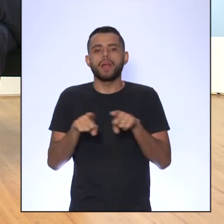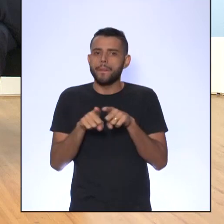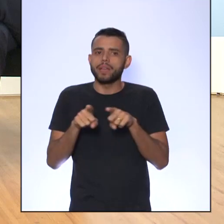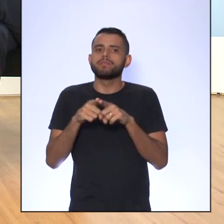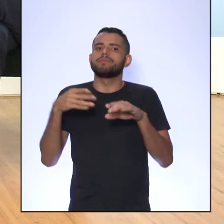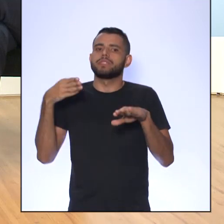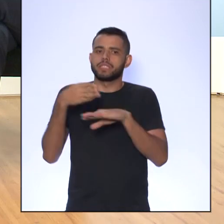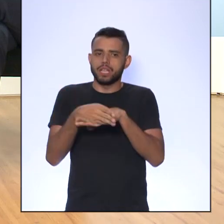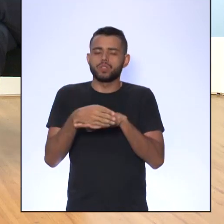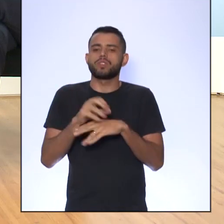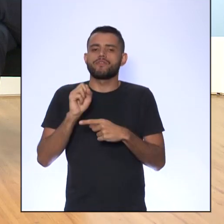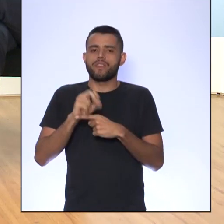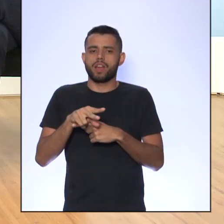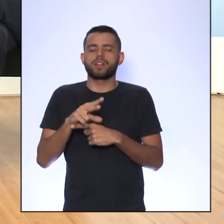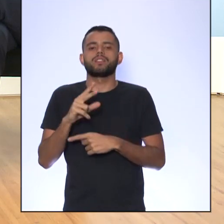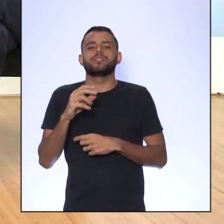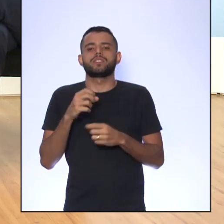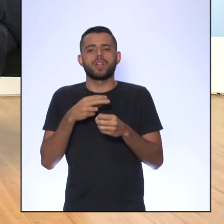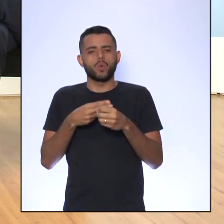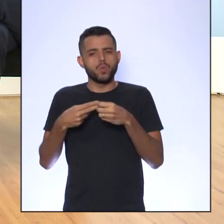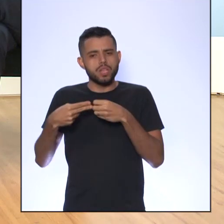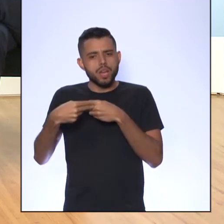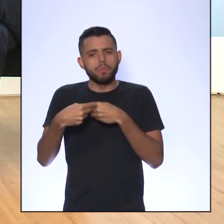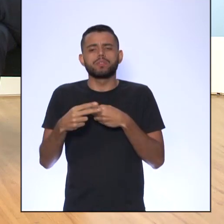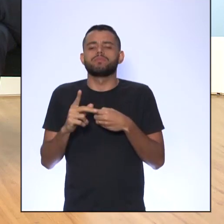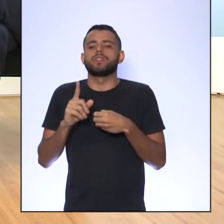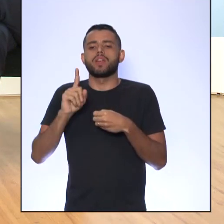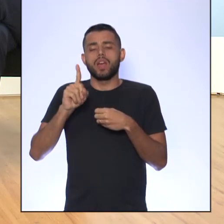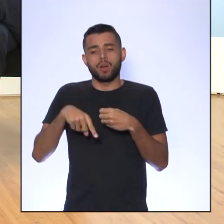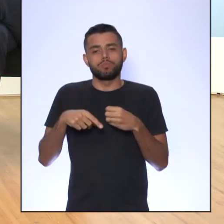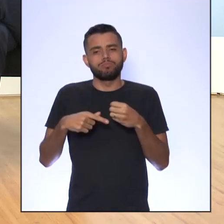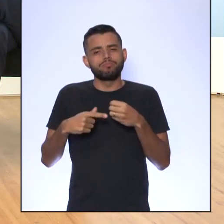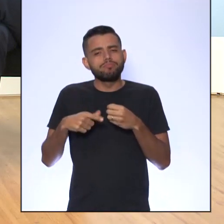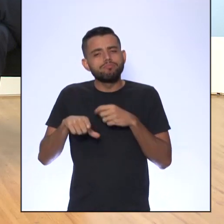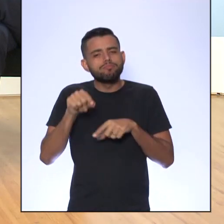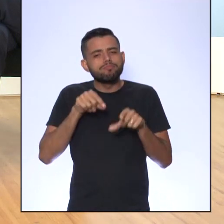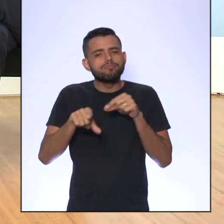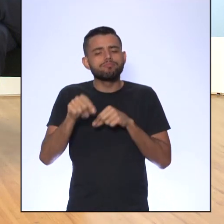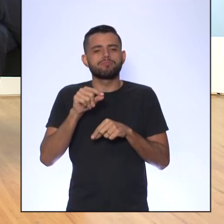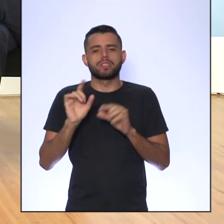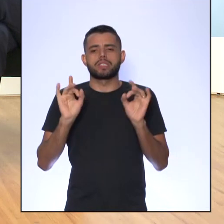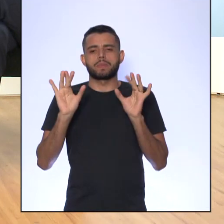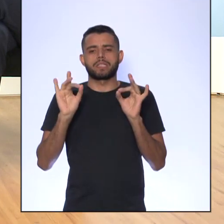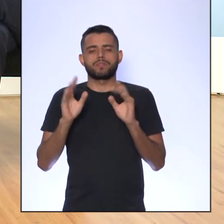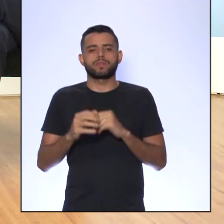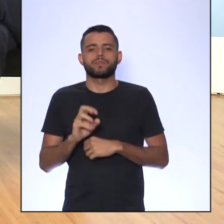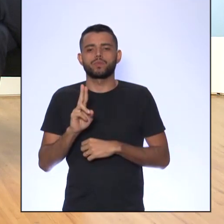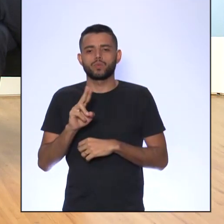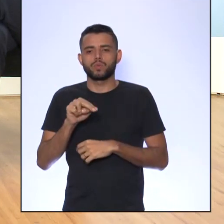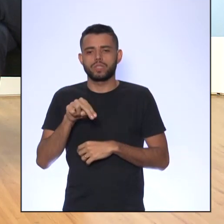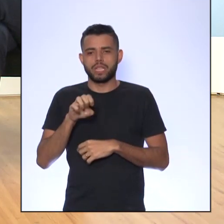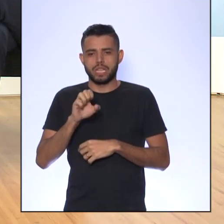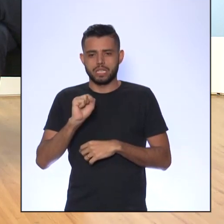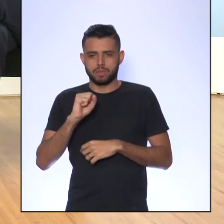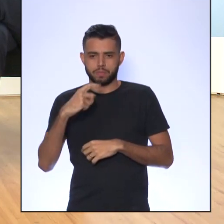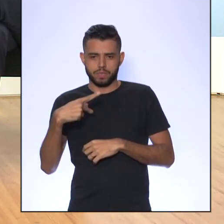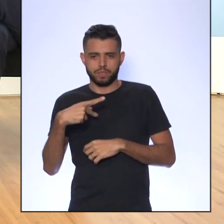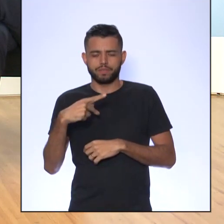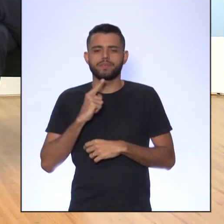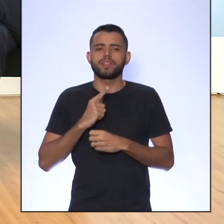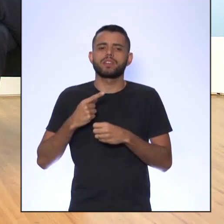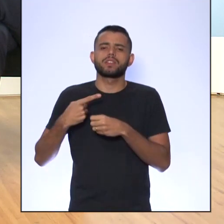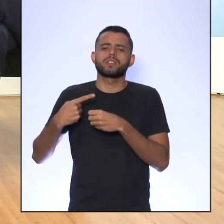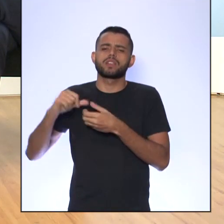Universidade de Campinas por meio de um processo seletivo específico. A Universidade Estadual Paulista, a Unesp, com campus na